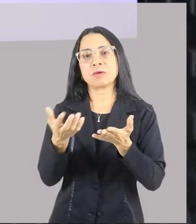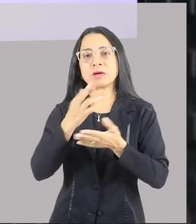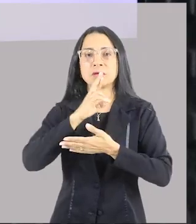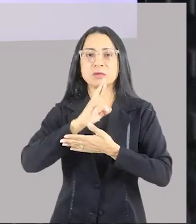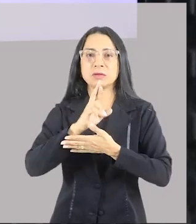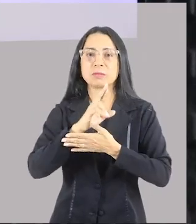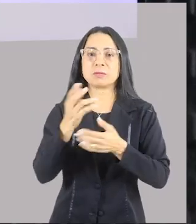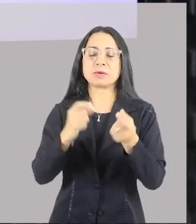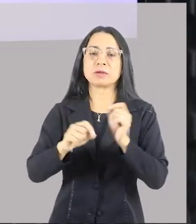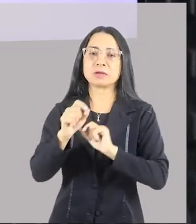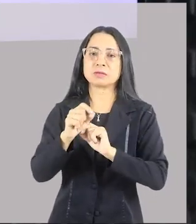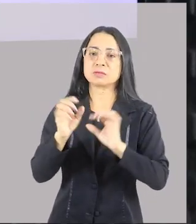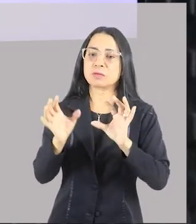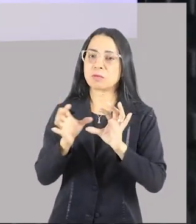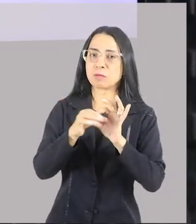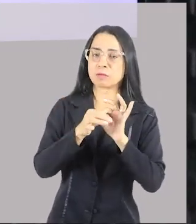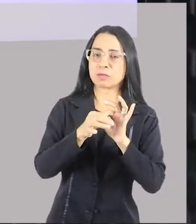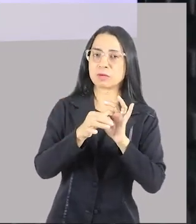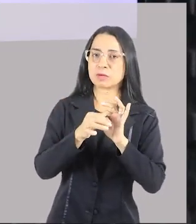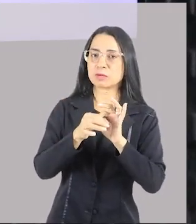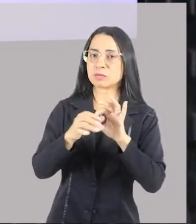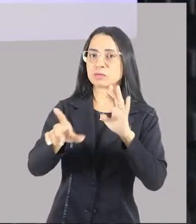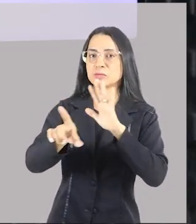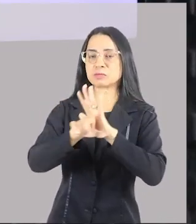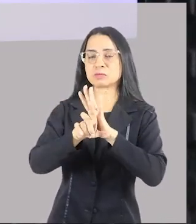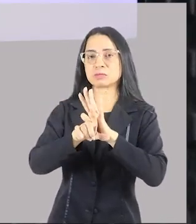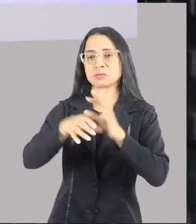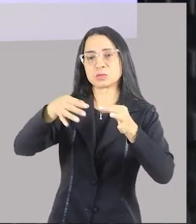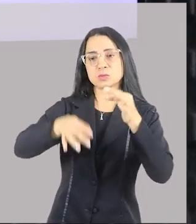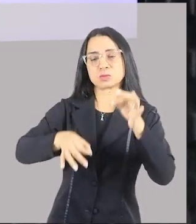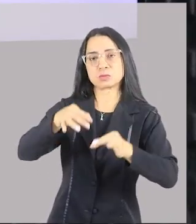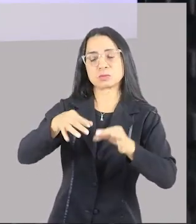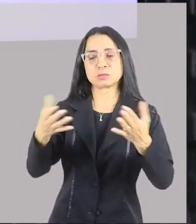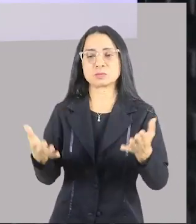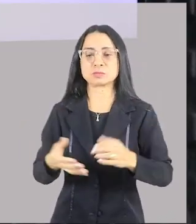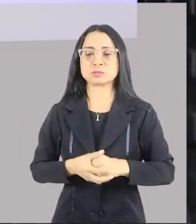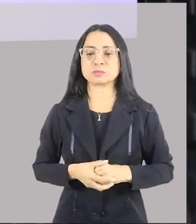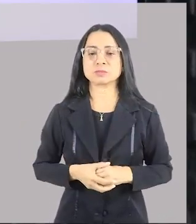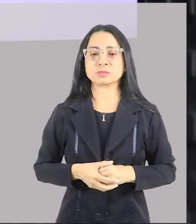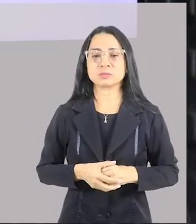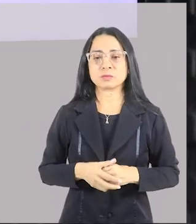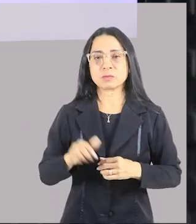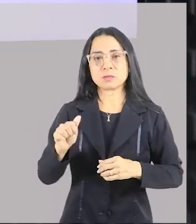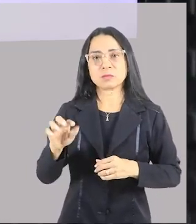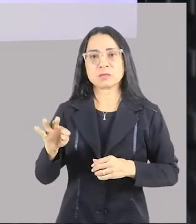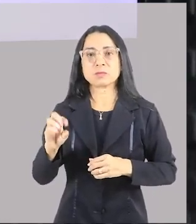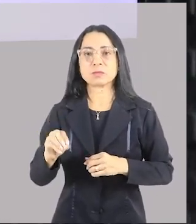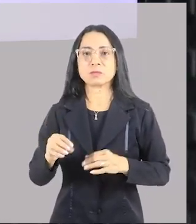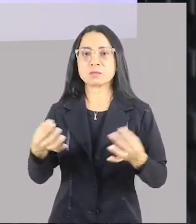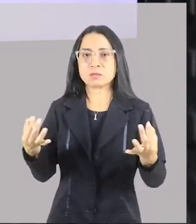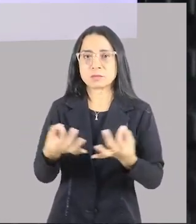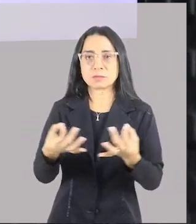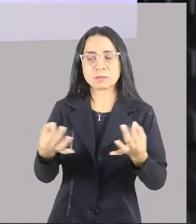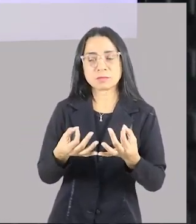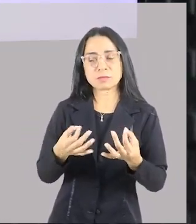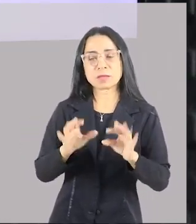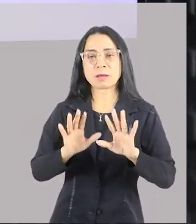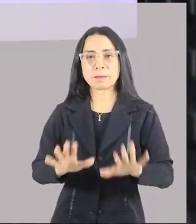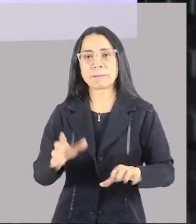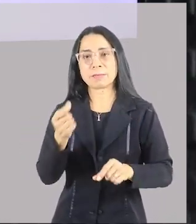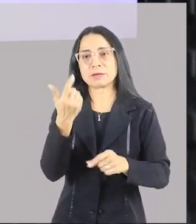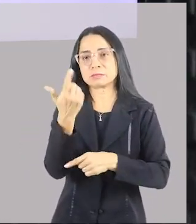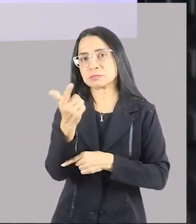Essa hipótese é a soma das duas anteriores que eu mencionei. O ato é perfeito, mas ele é